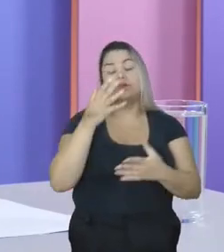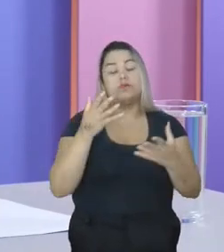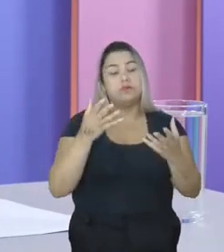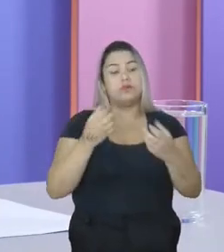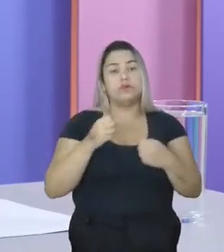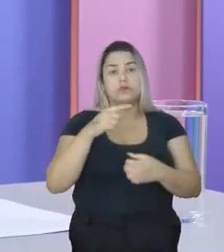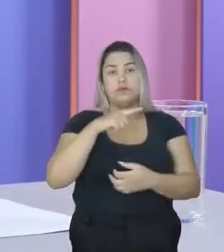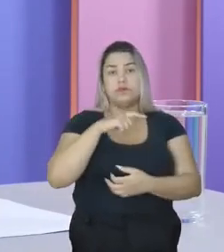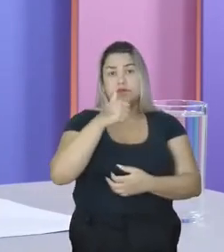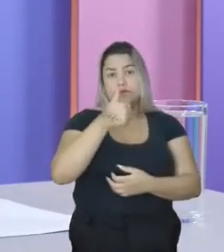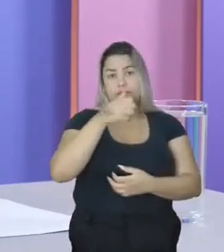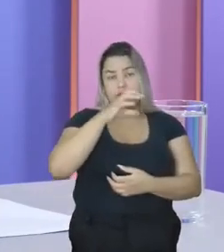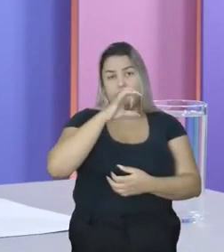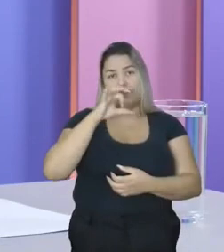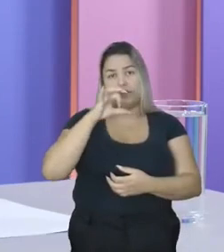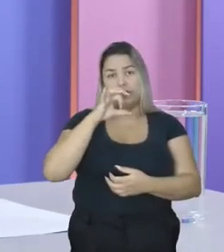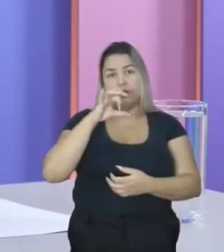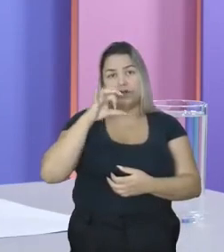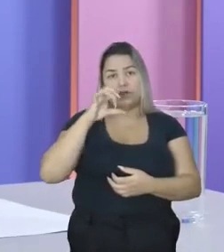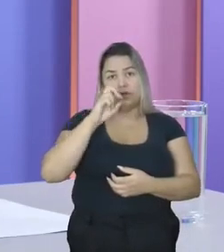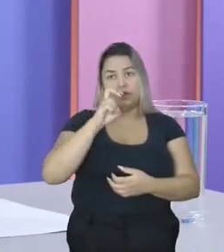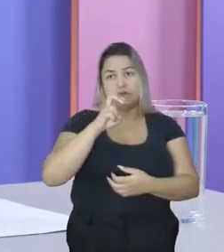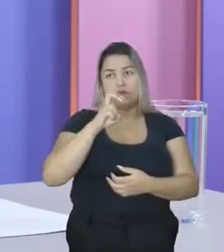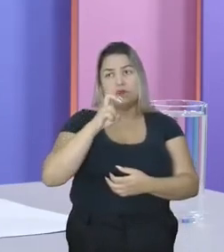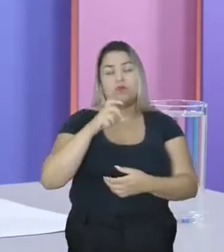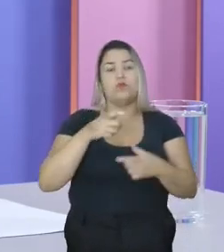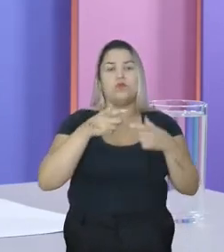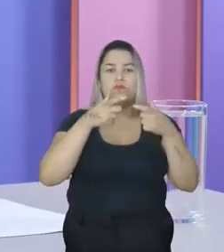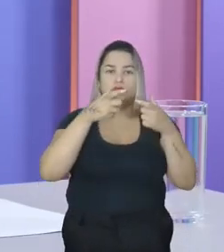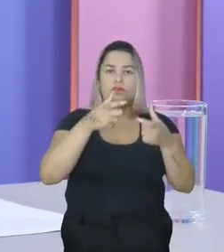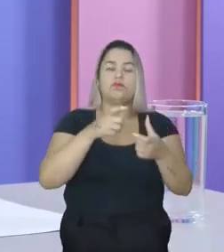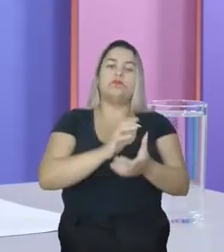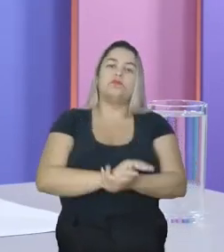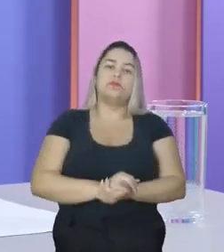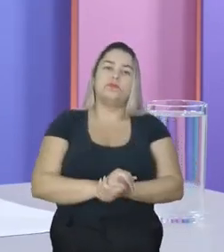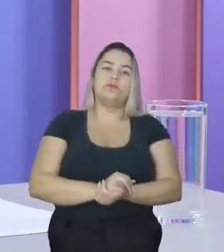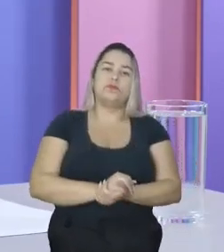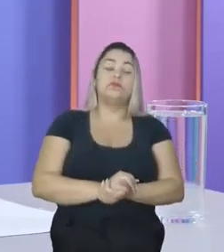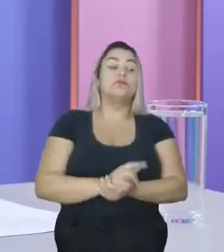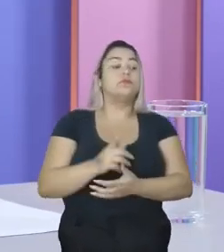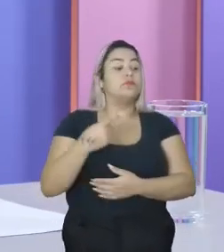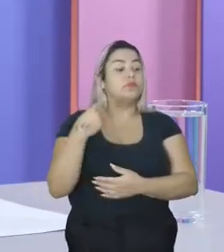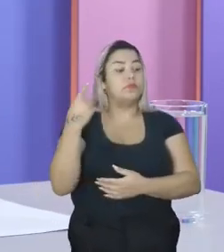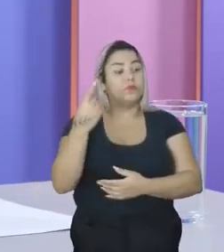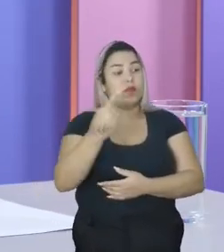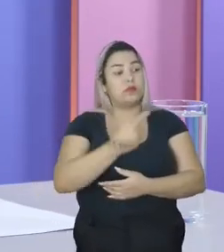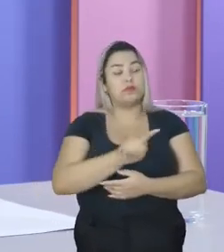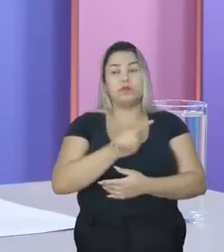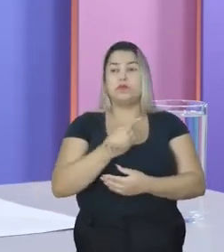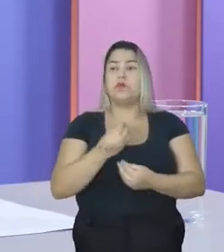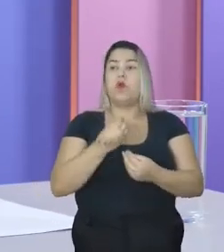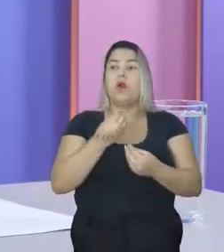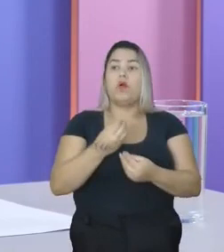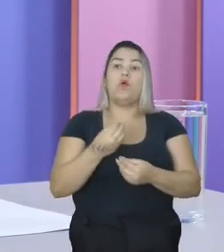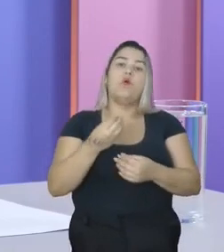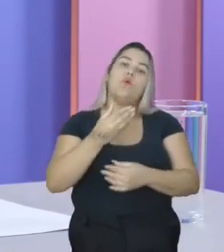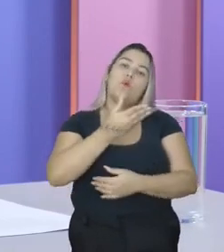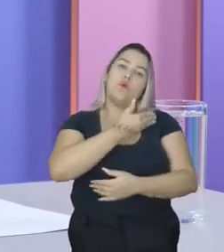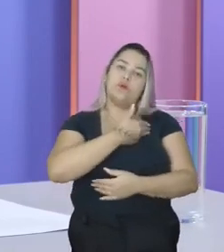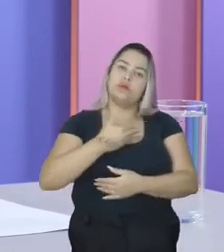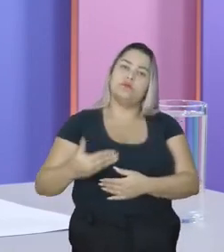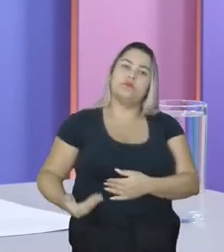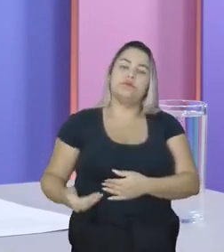Em 1995, aonde ali nós entregamos para o governo